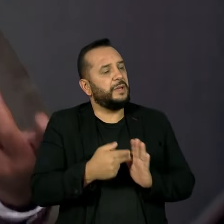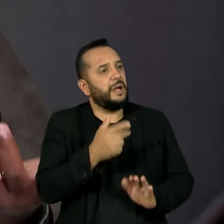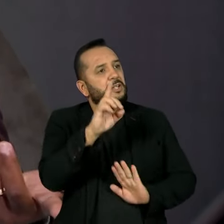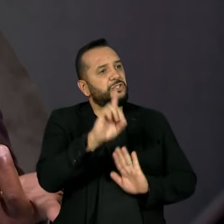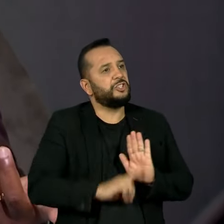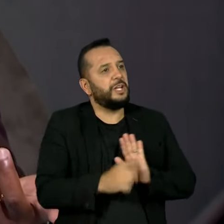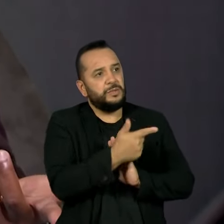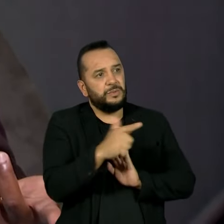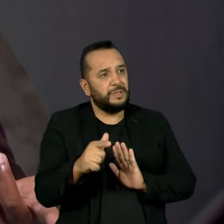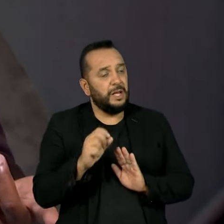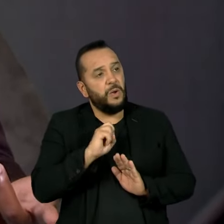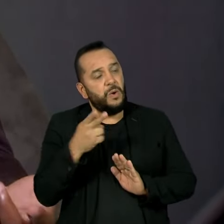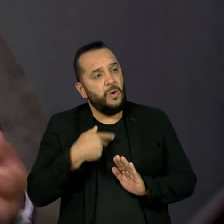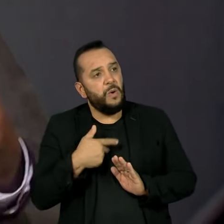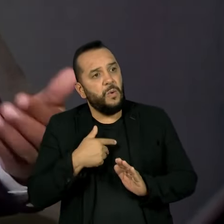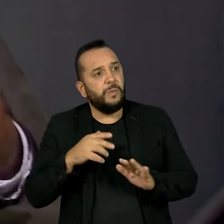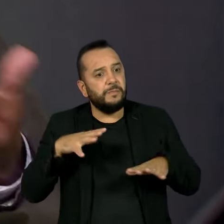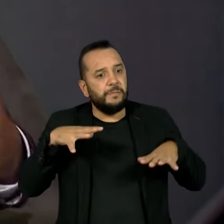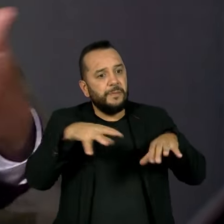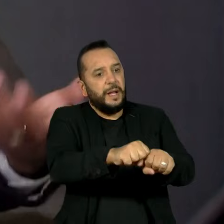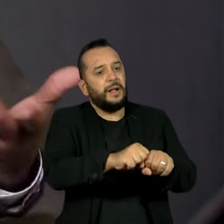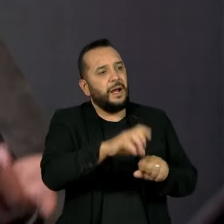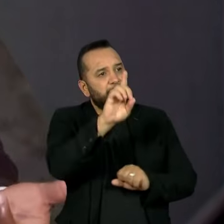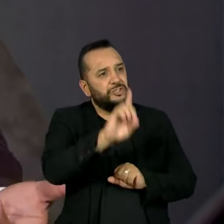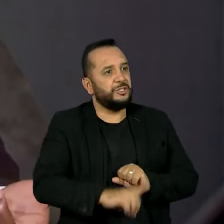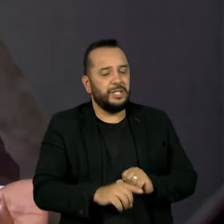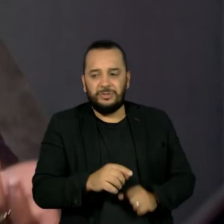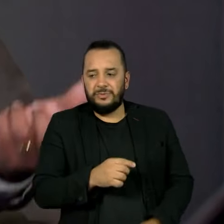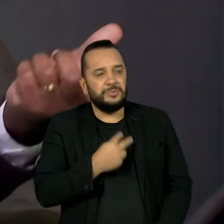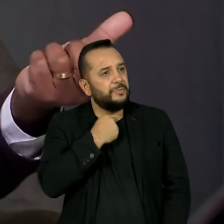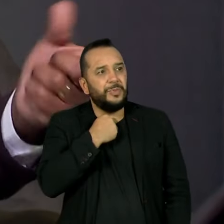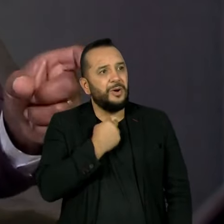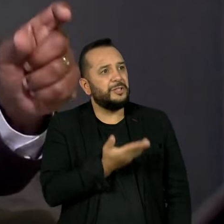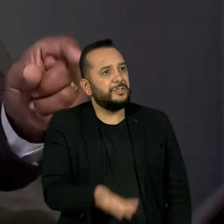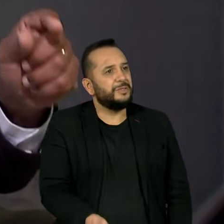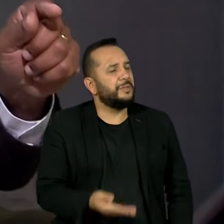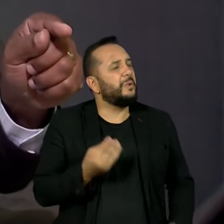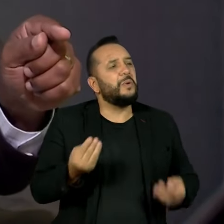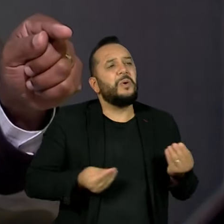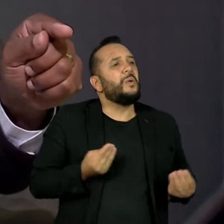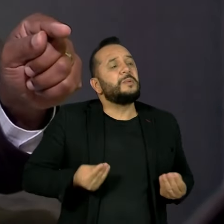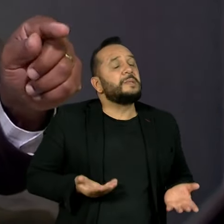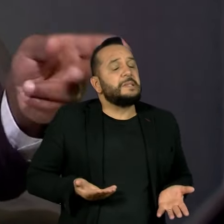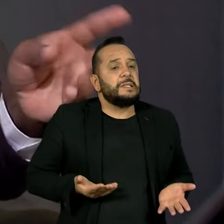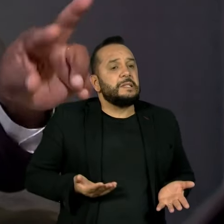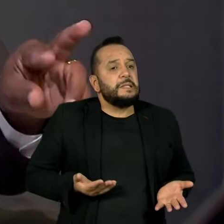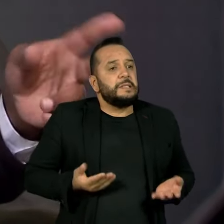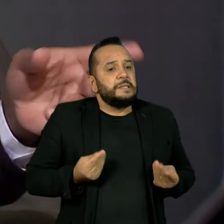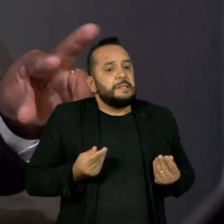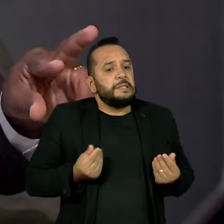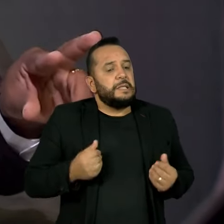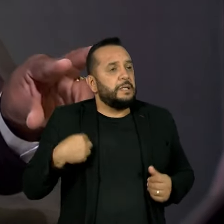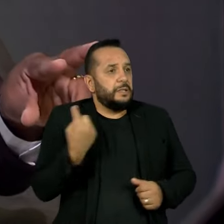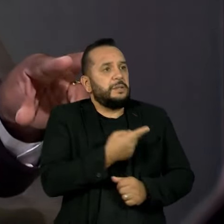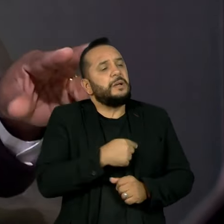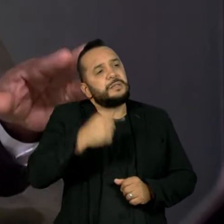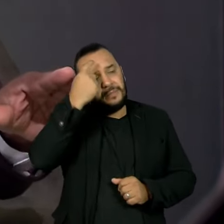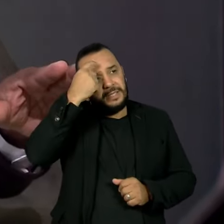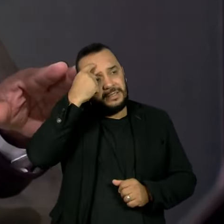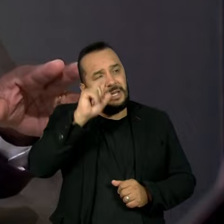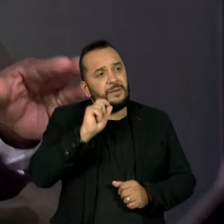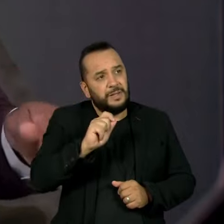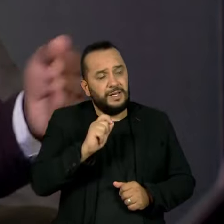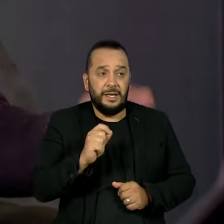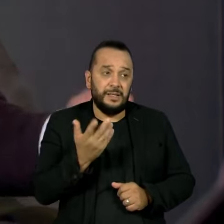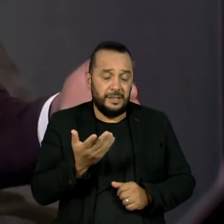não acessar os direitos, ou não disponibilizar desse direito. Como é que a gente concilia essas duas